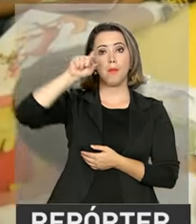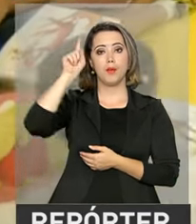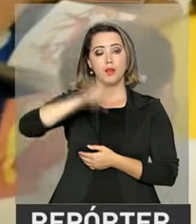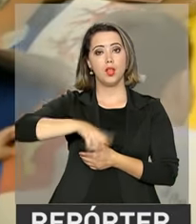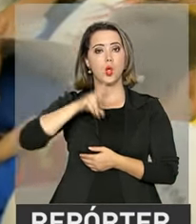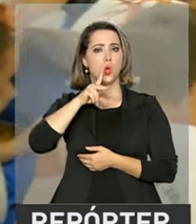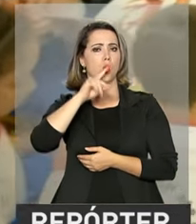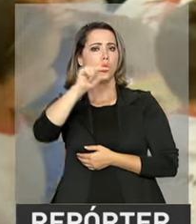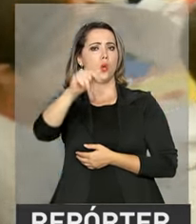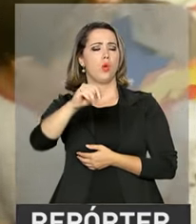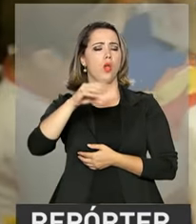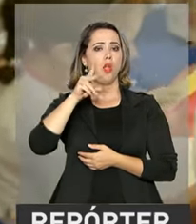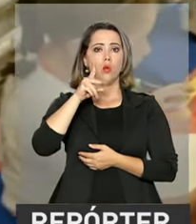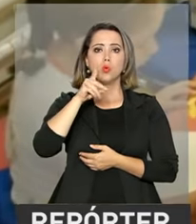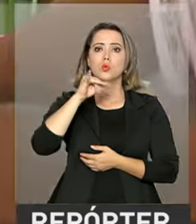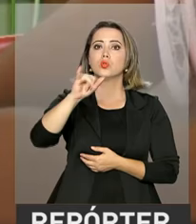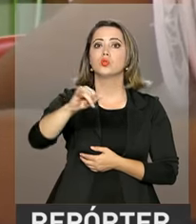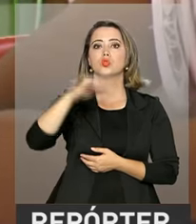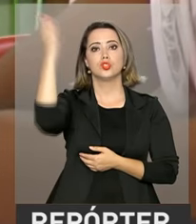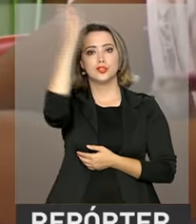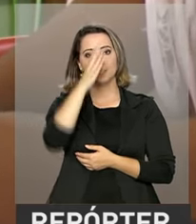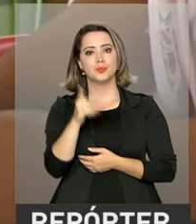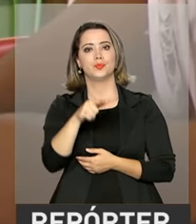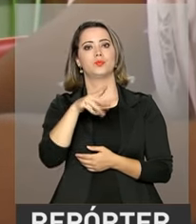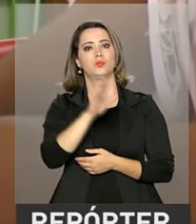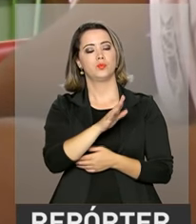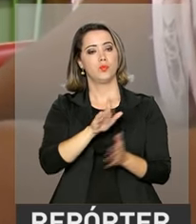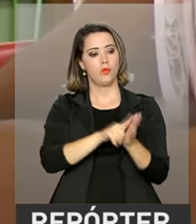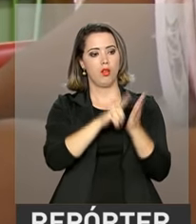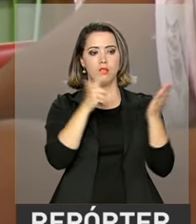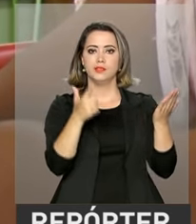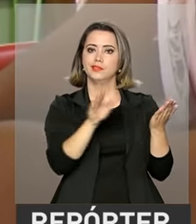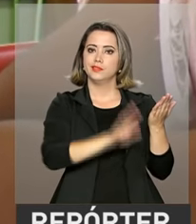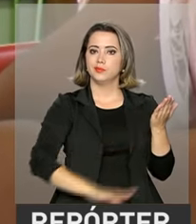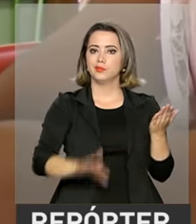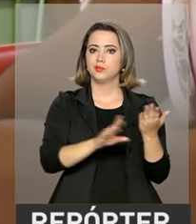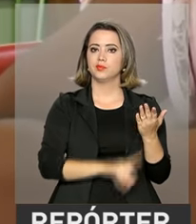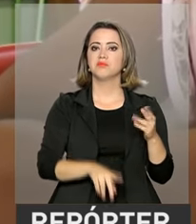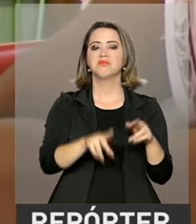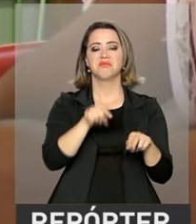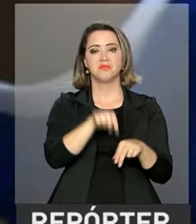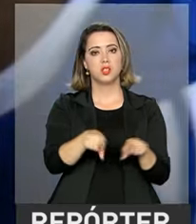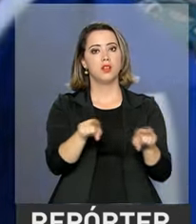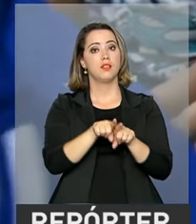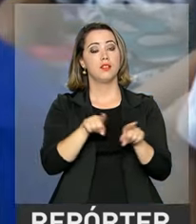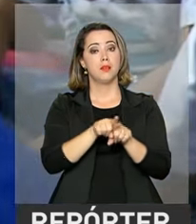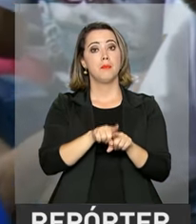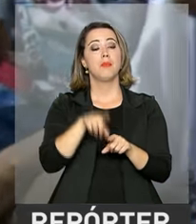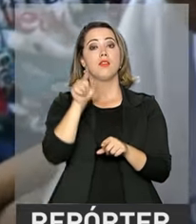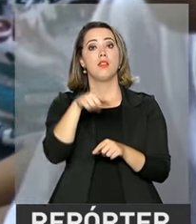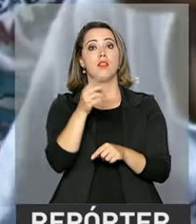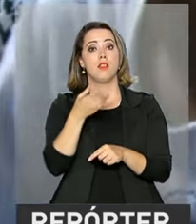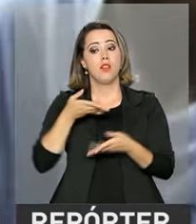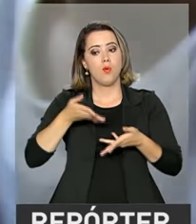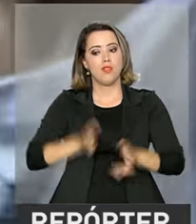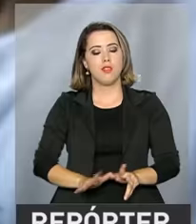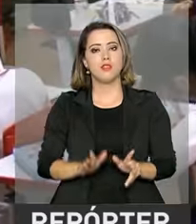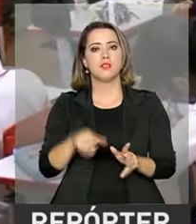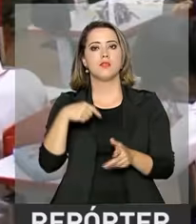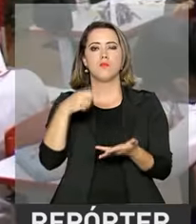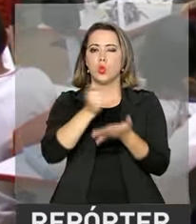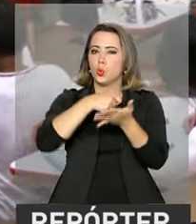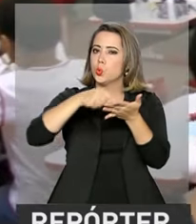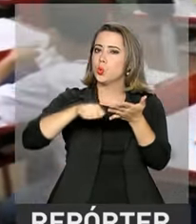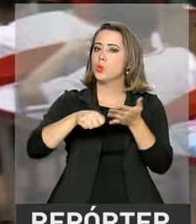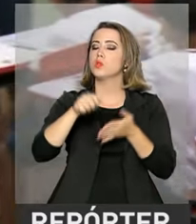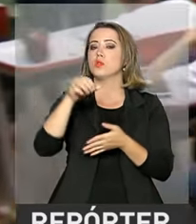Dia Nacional do Livro Infantil. Essa data foi escolhida por também ser o aniversário do escritor Monteiro Lobato. Ele